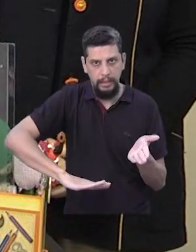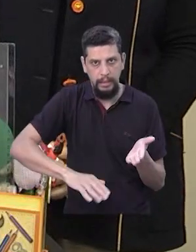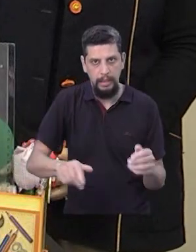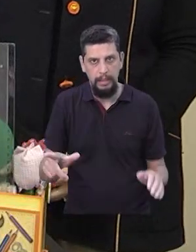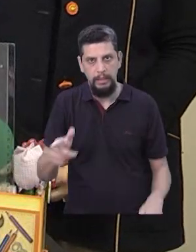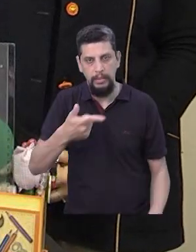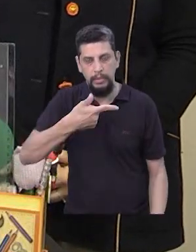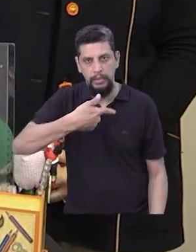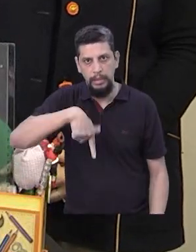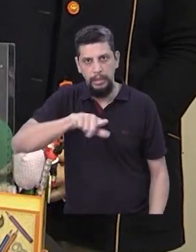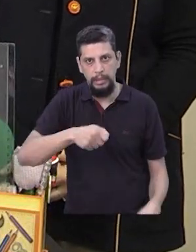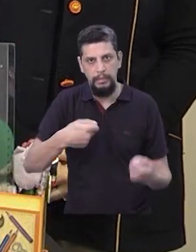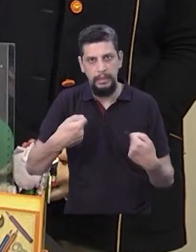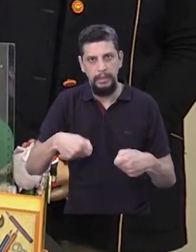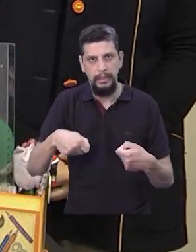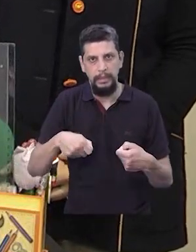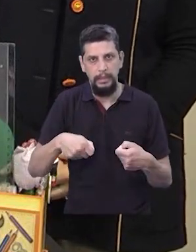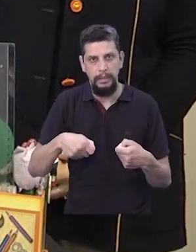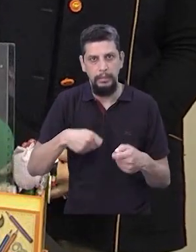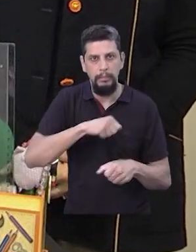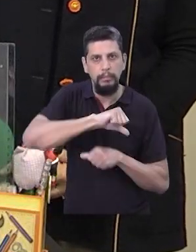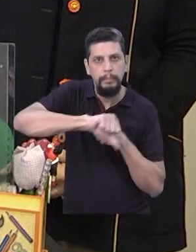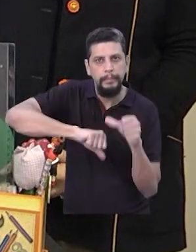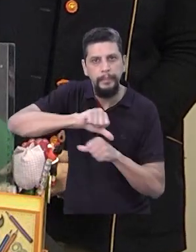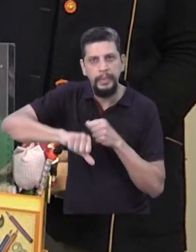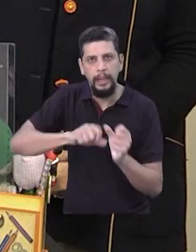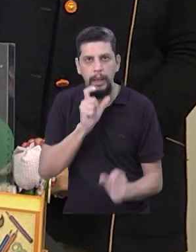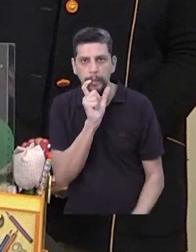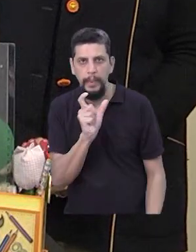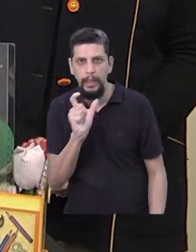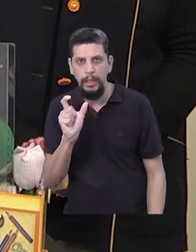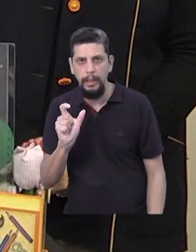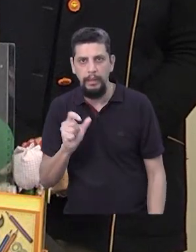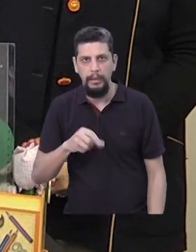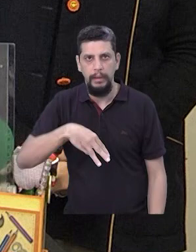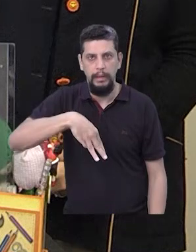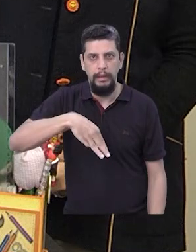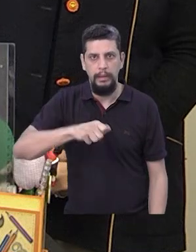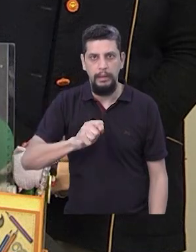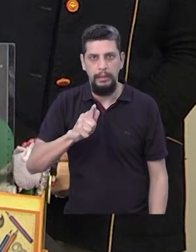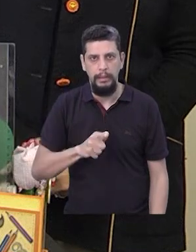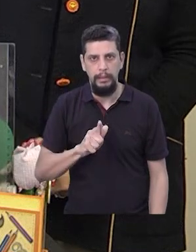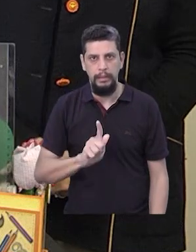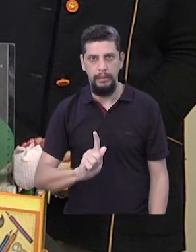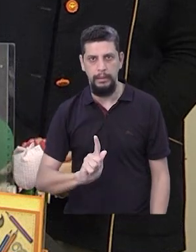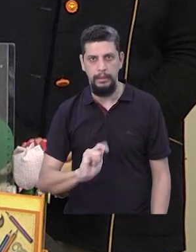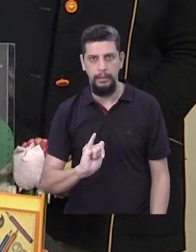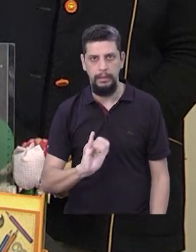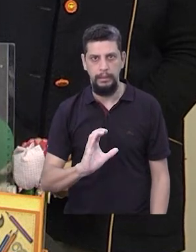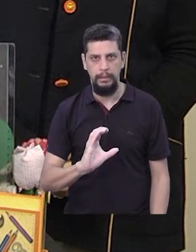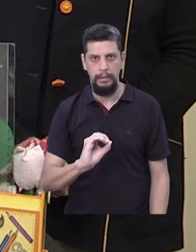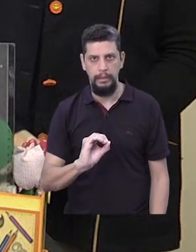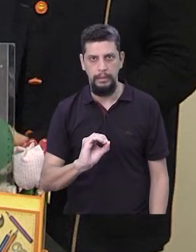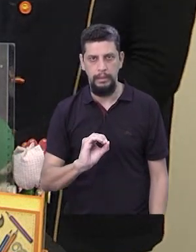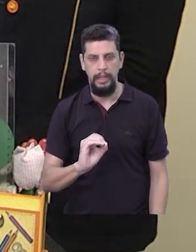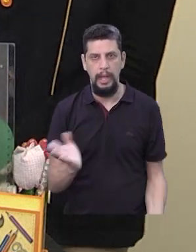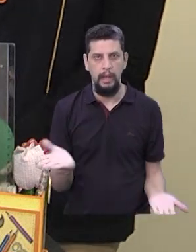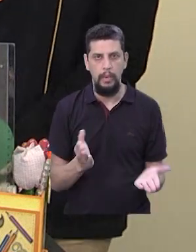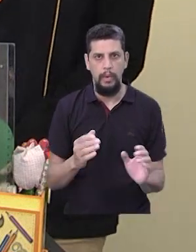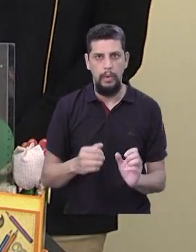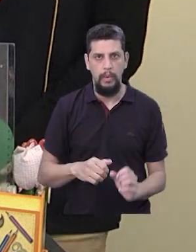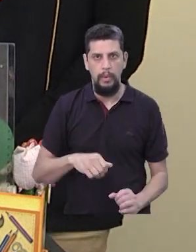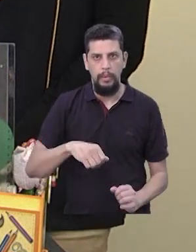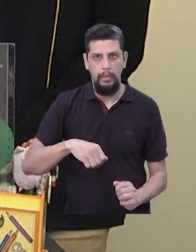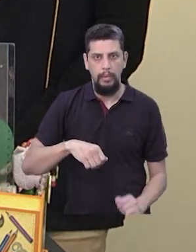essa atividade agora, nós vamos ter que fazer uma modificação na palavra mágico. Tá bom? Ah, qual? Nós